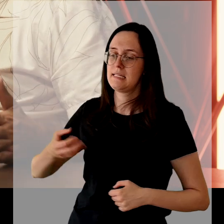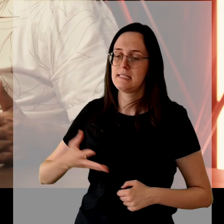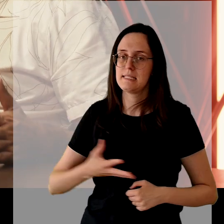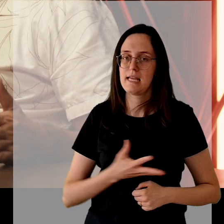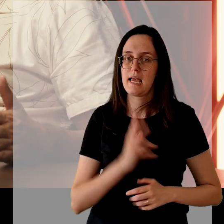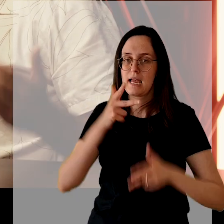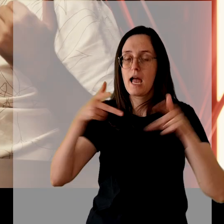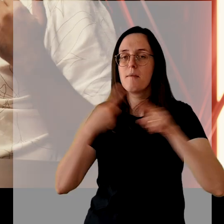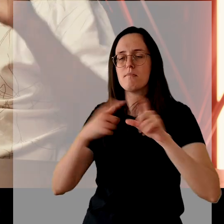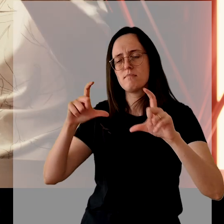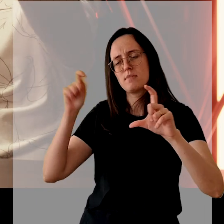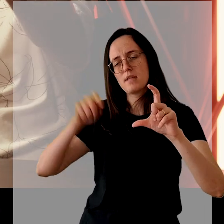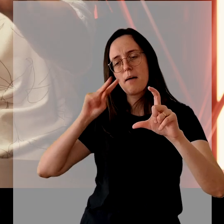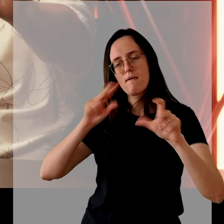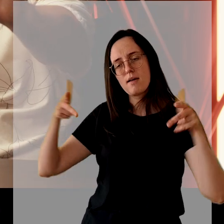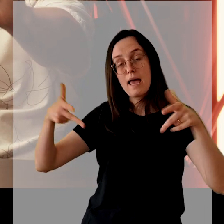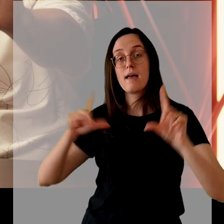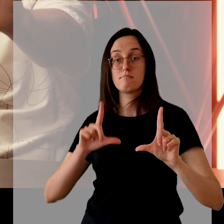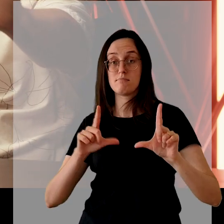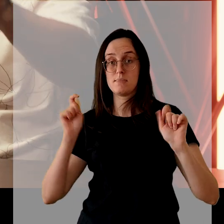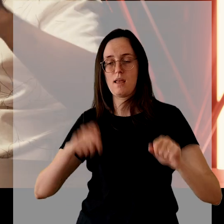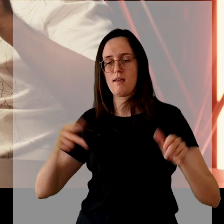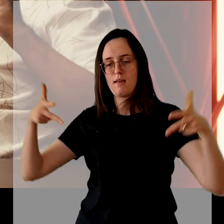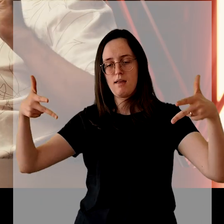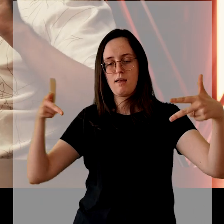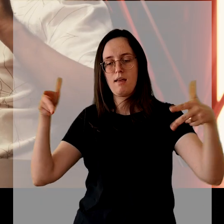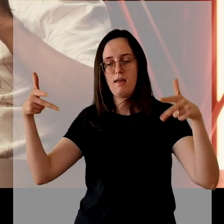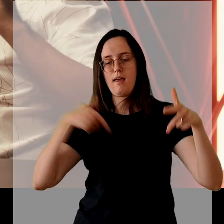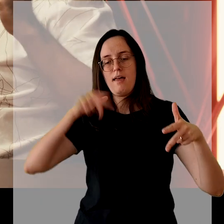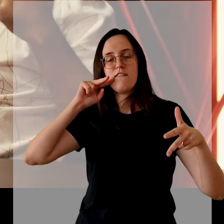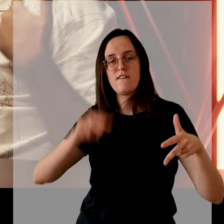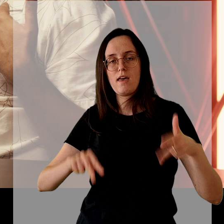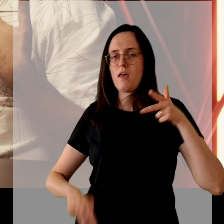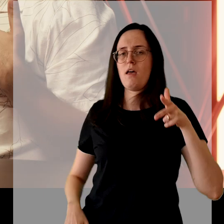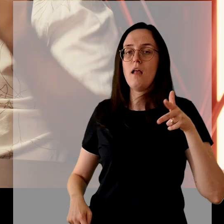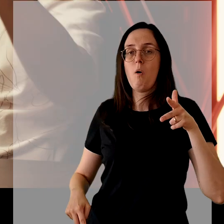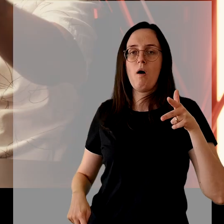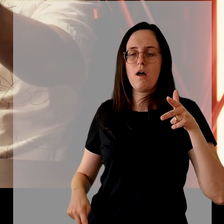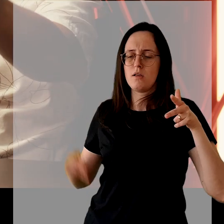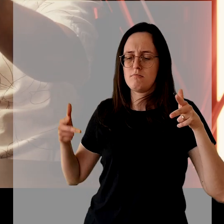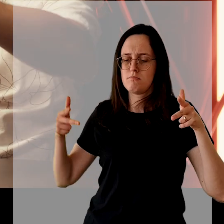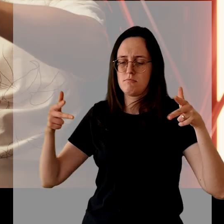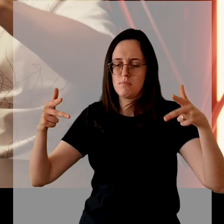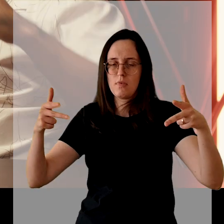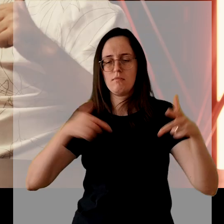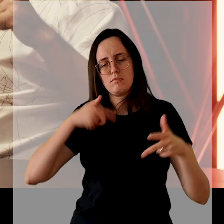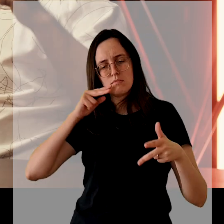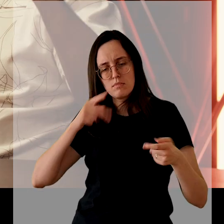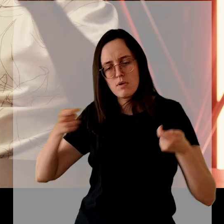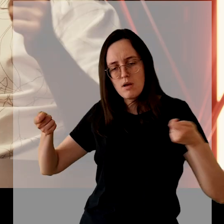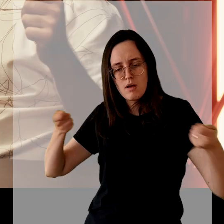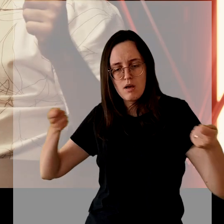operação de câmera, porque no monitor eu conseguia ver as duas câmeras, né? Então você começa a sair, e aí é muito melhor você ver as duas e